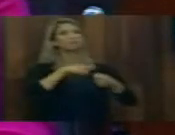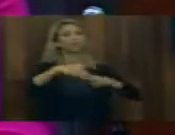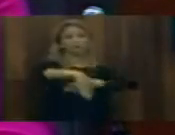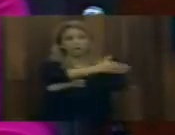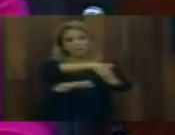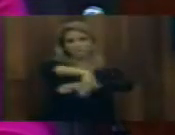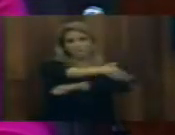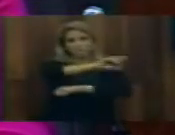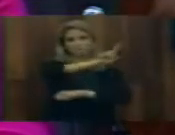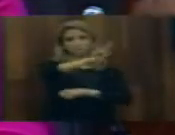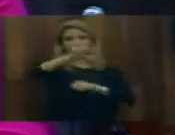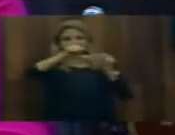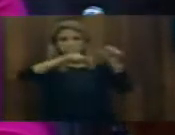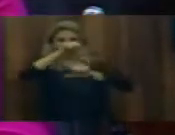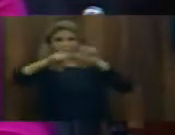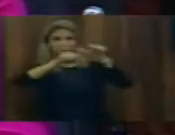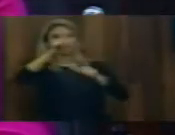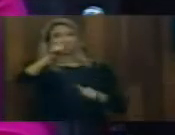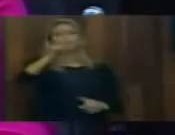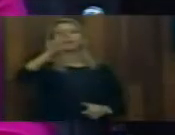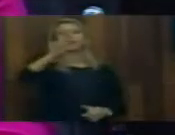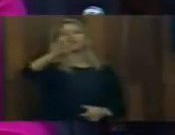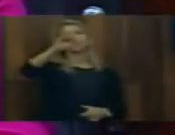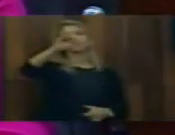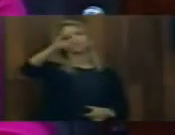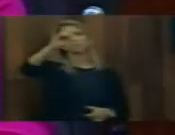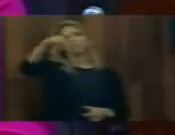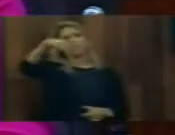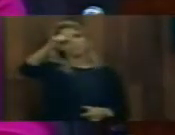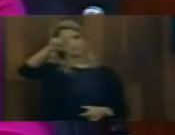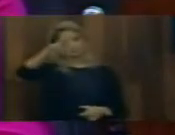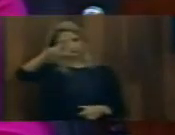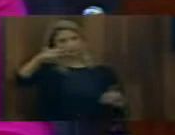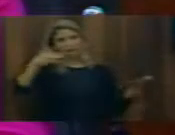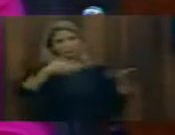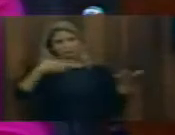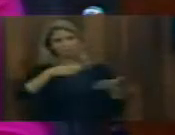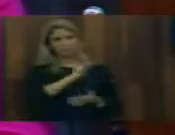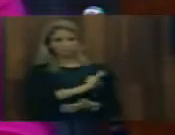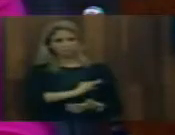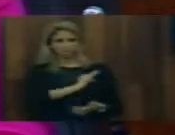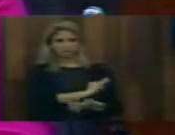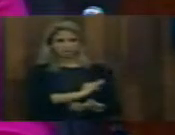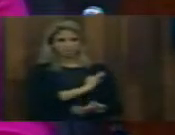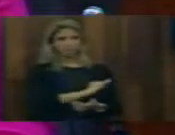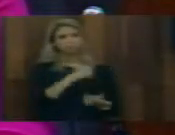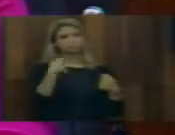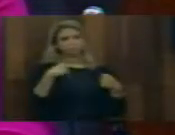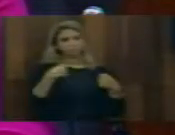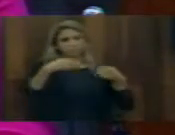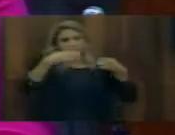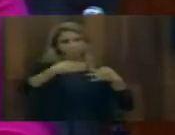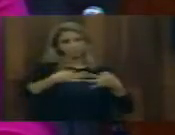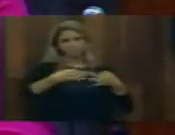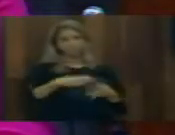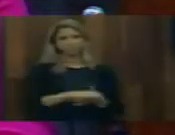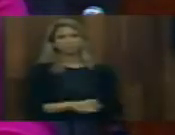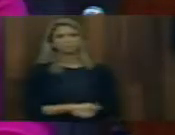B da Rua Guiomar Novaes, no bairro Namar, Tamoios, segundo distrito de Cabo Frio. Projeto de